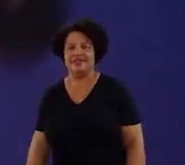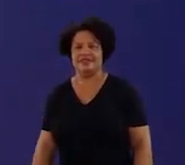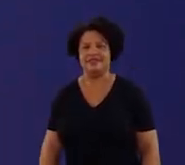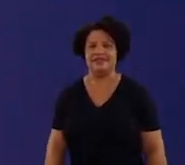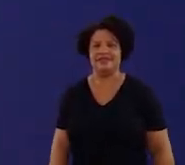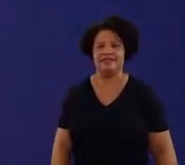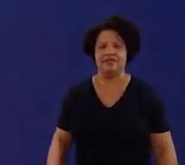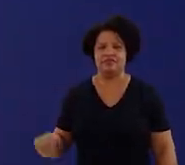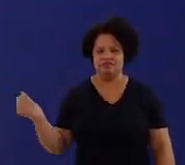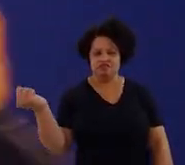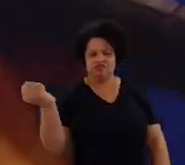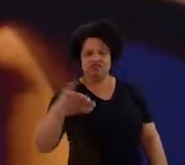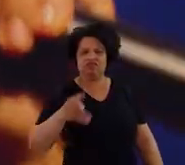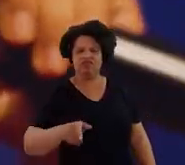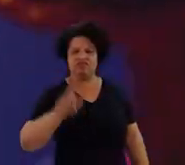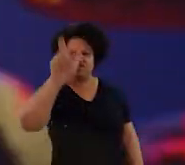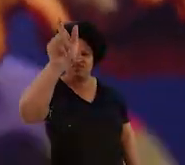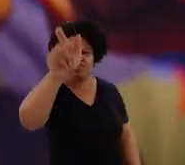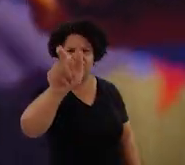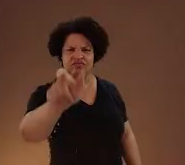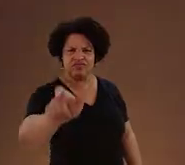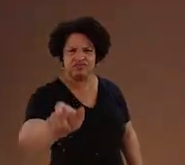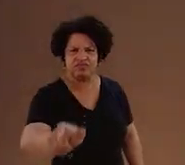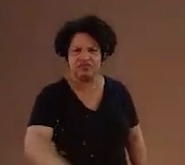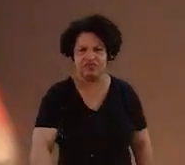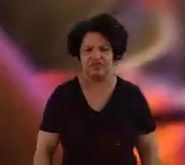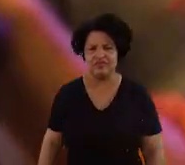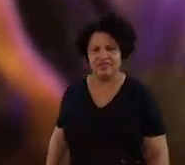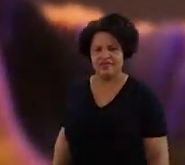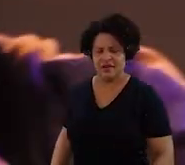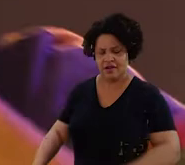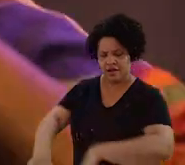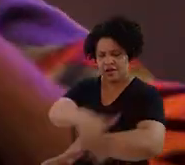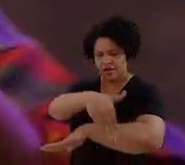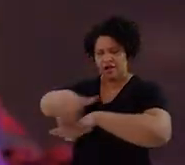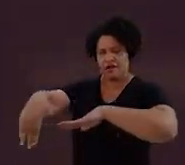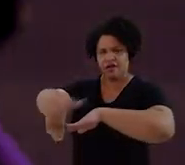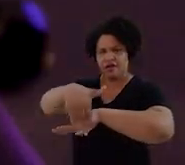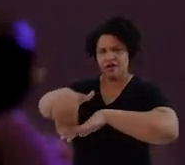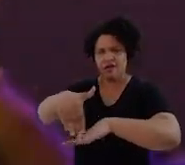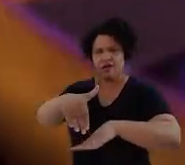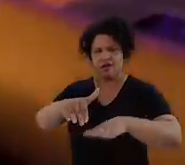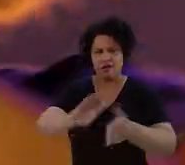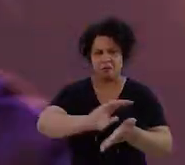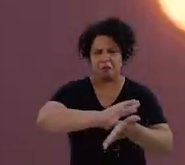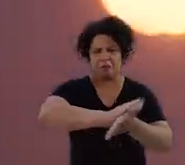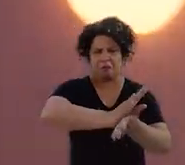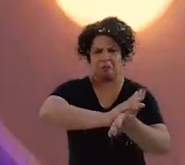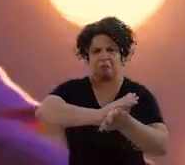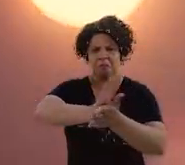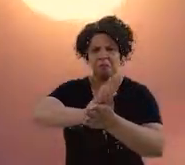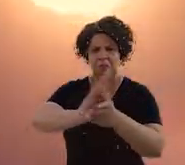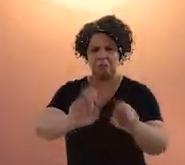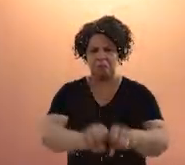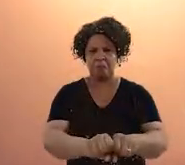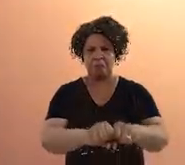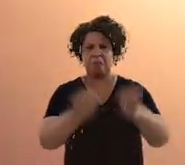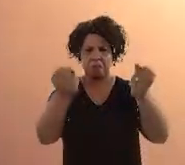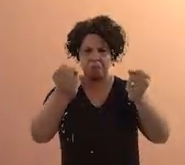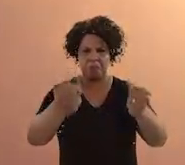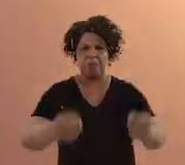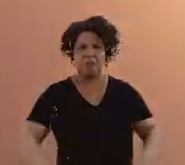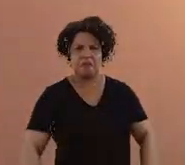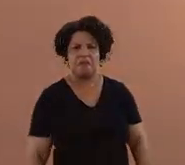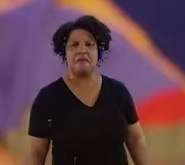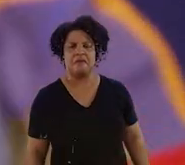Foda-se seu hype, foda-se seu hype. Na rua é Counter Strike, na rua é Counter Strike.